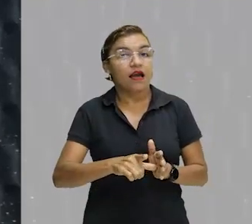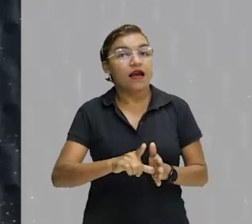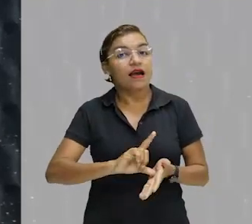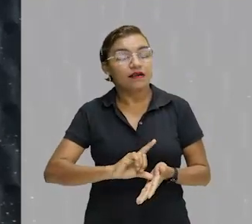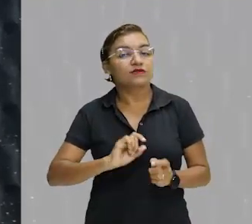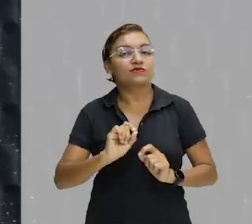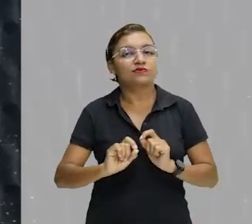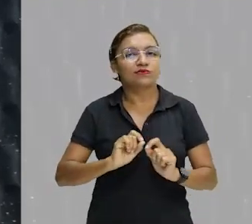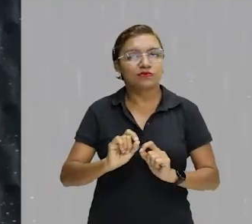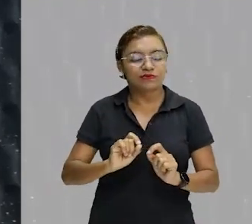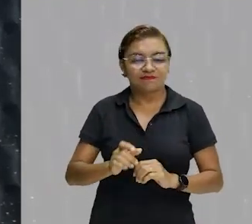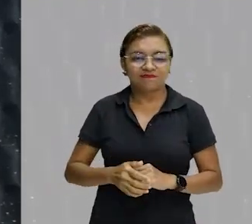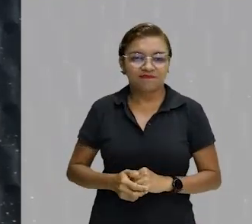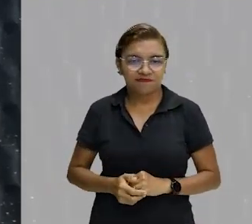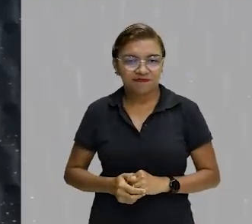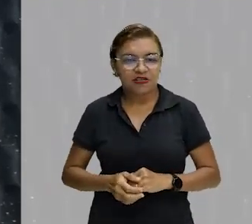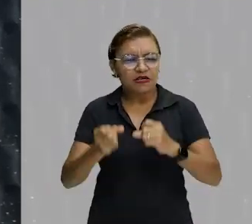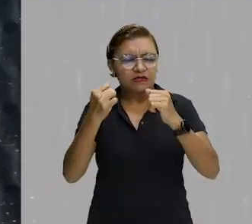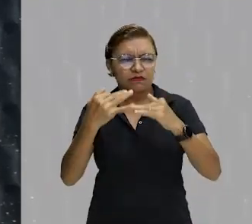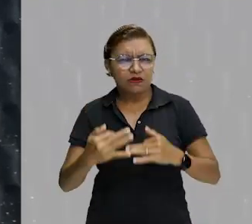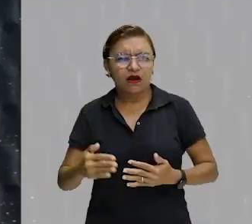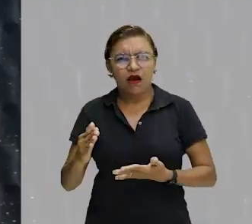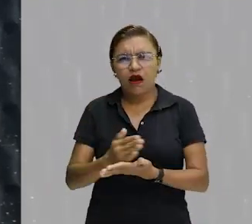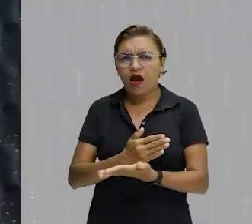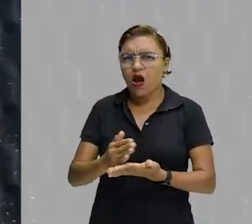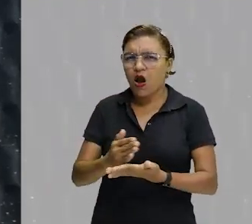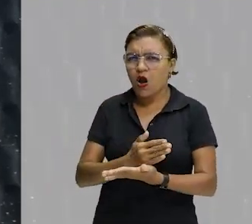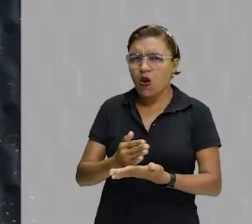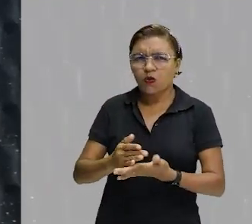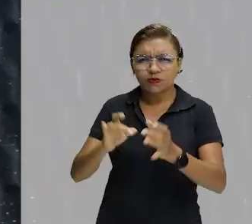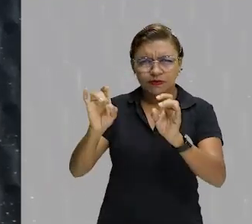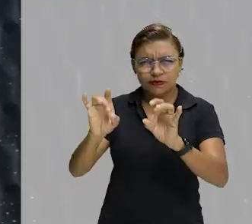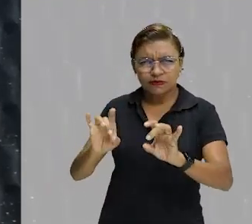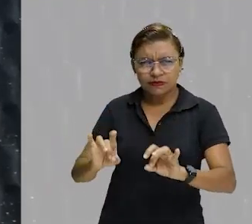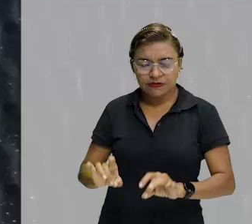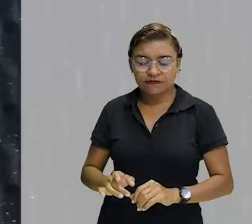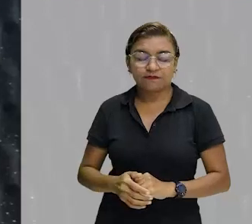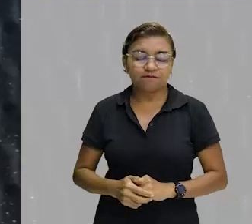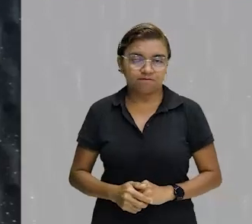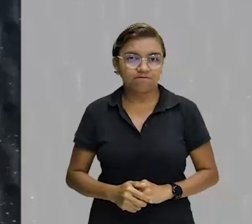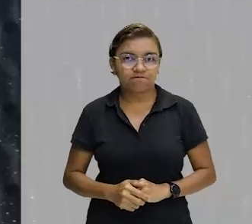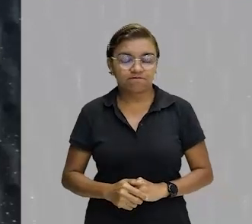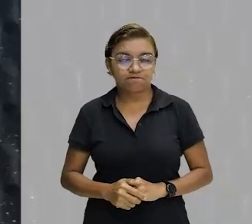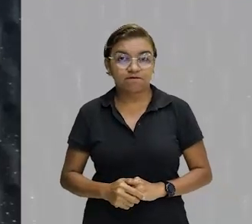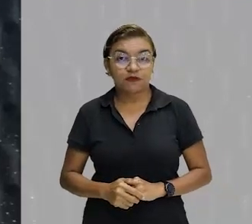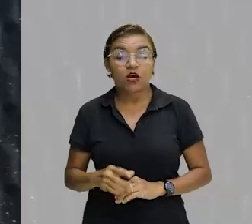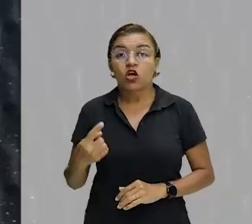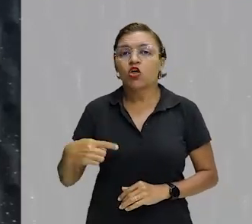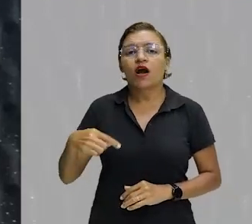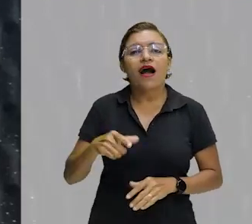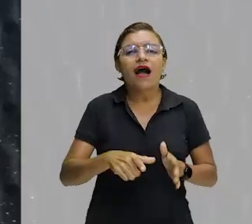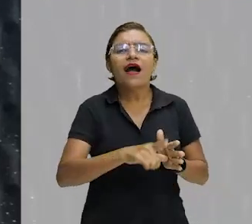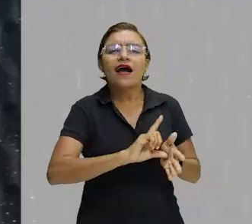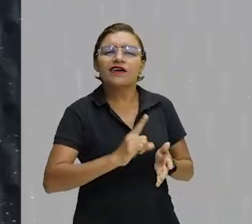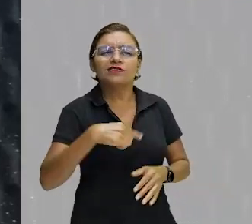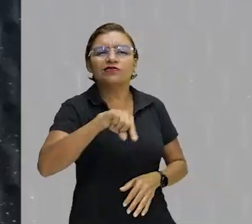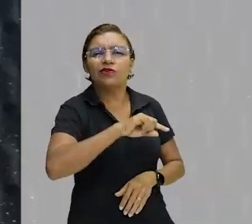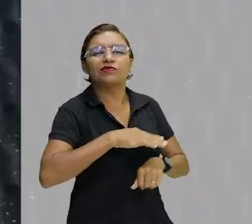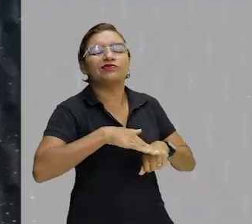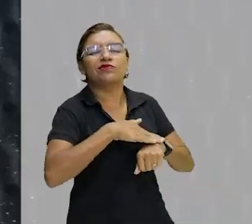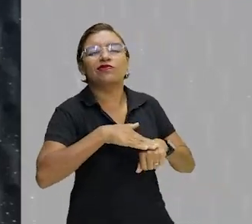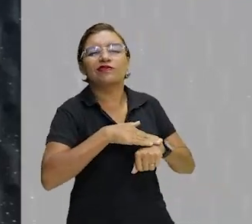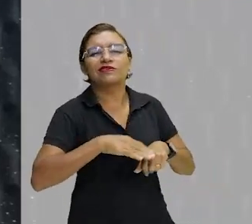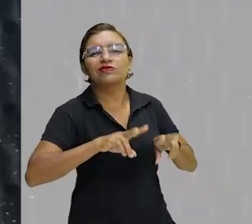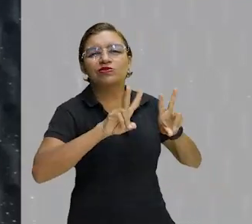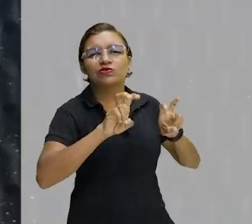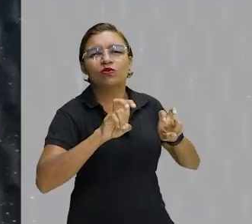quero colocar algumas situações específicas para a gente entender o que é linguagem visual. Por incrível que pareça, a gente estava tendo uma conversa assim, amigável aqui no estúdio